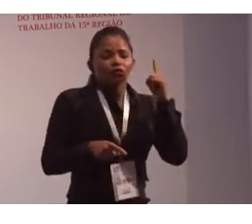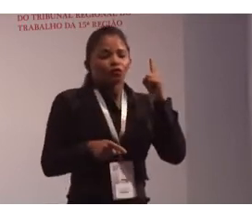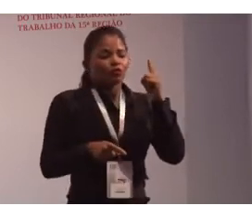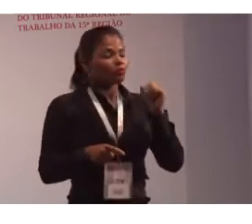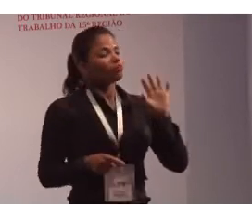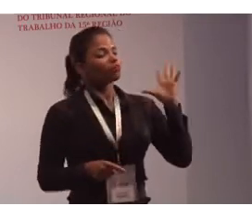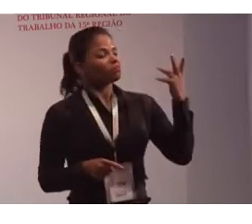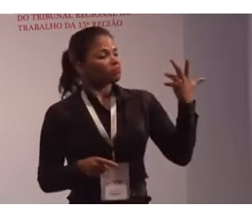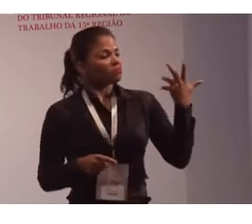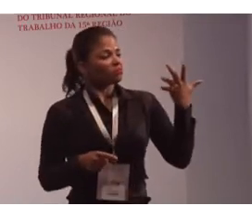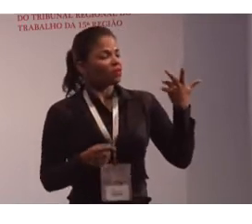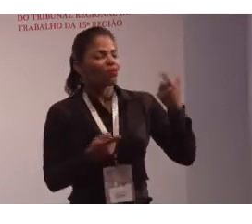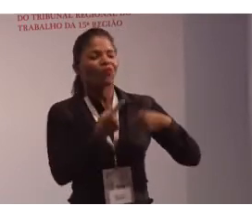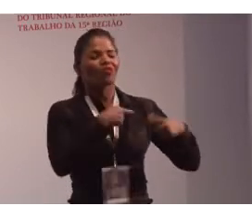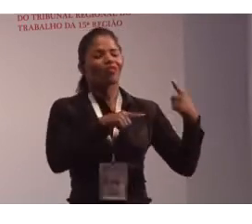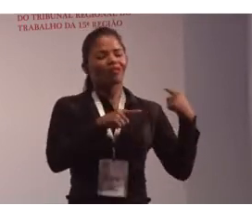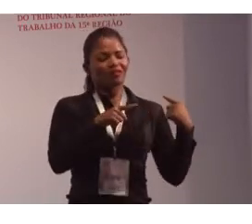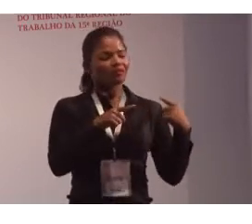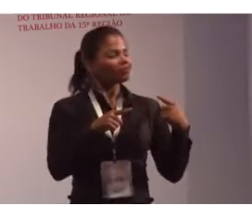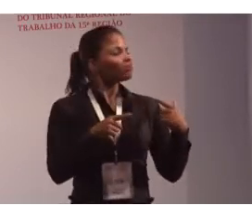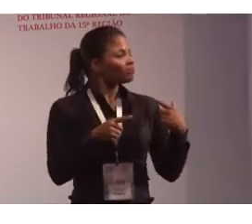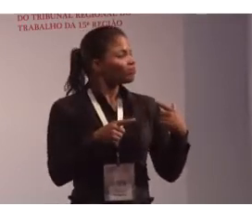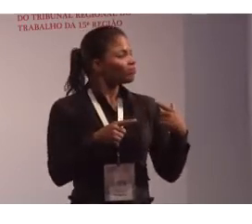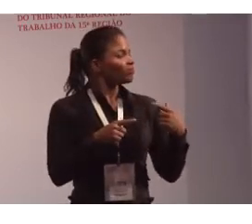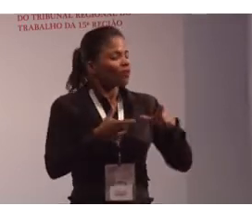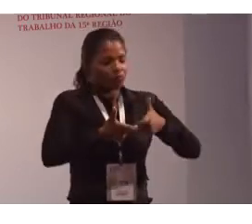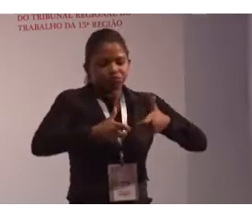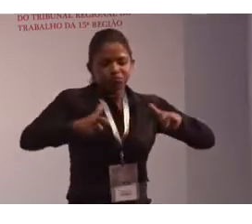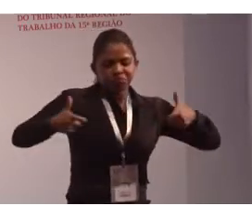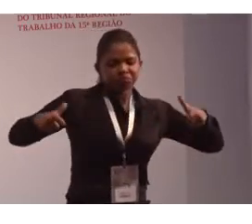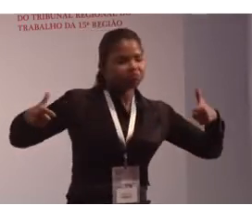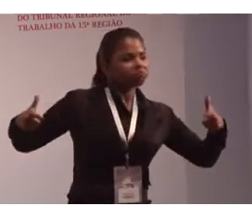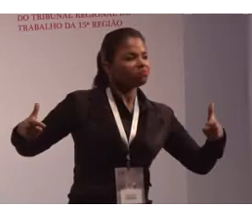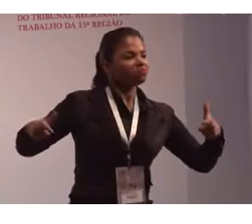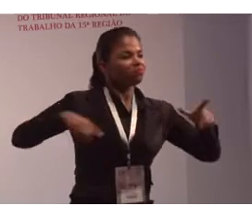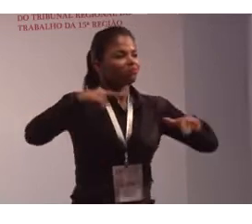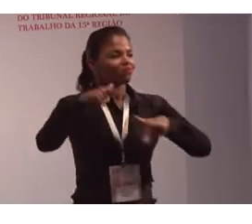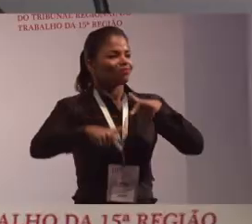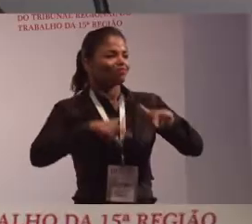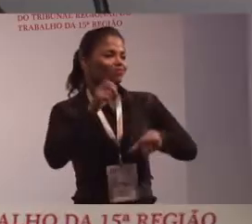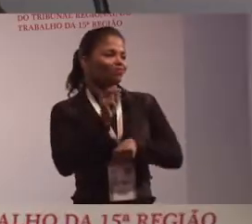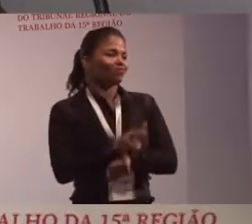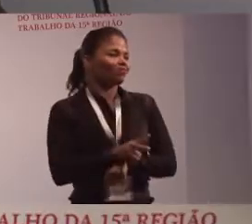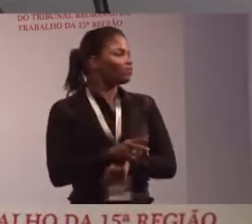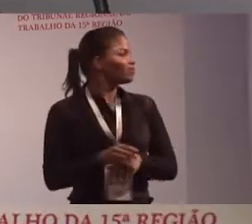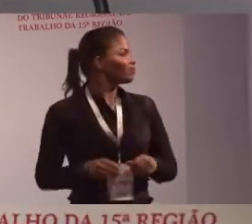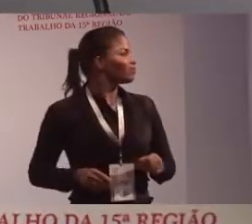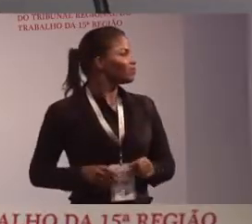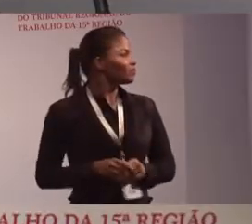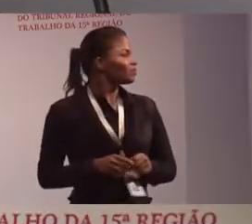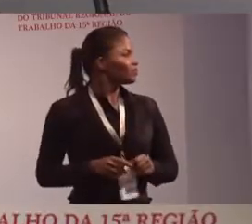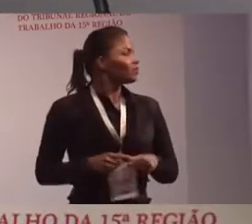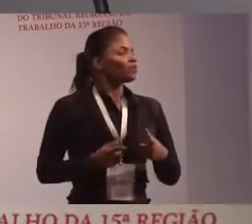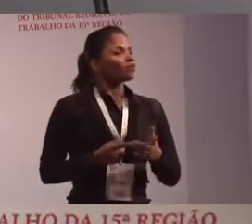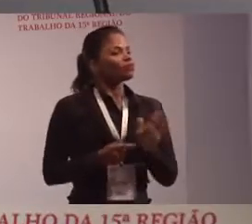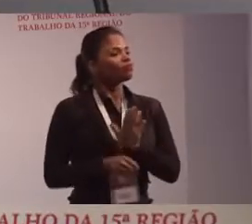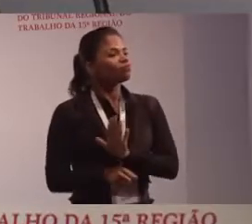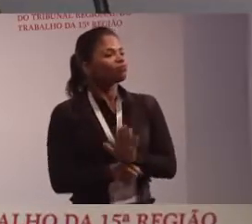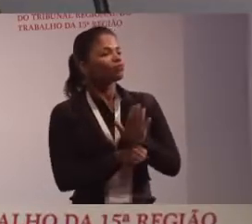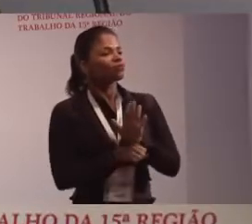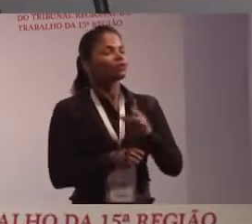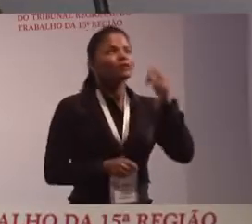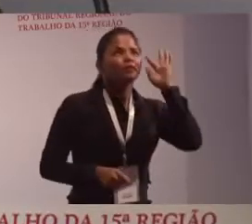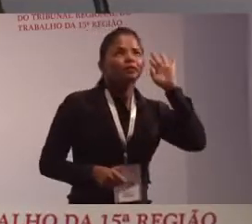que vai acontecer é o contrário, que a automação, na verdade, vai ampliar as vagas de trabalho. E isso vai nos levar depois a